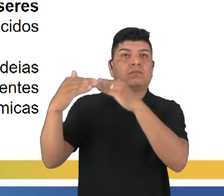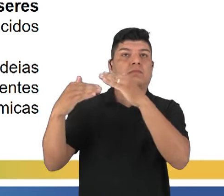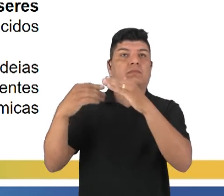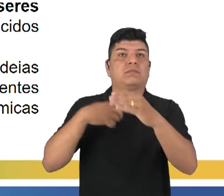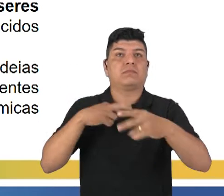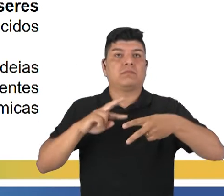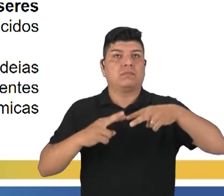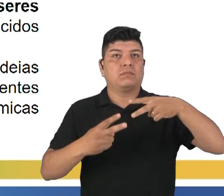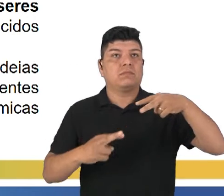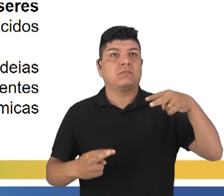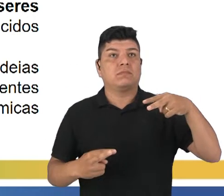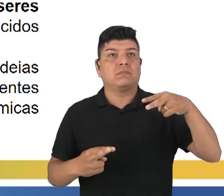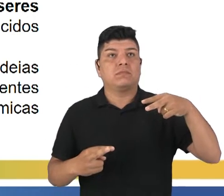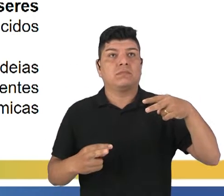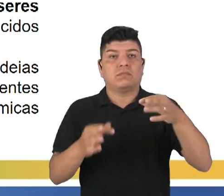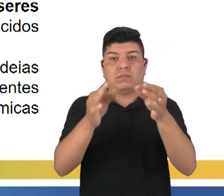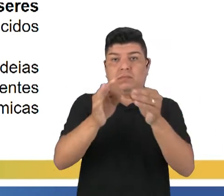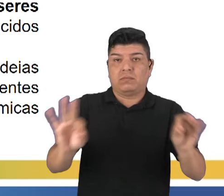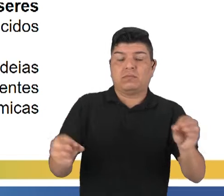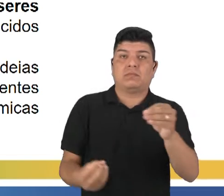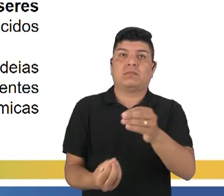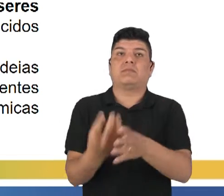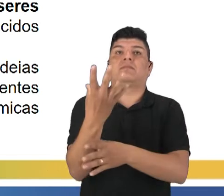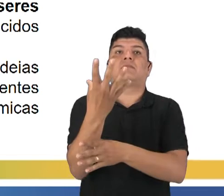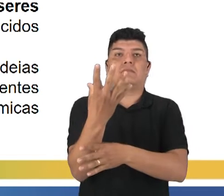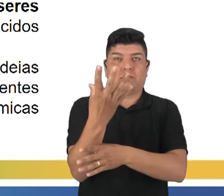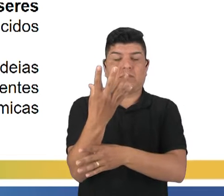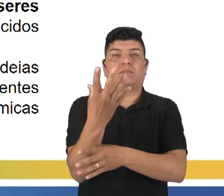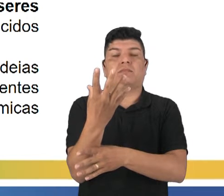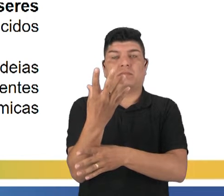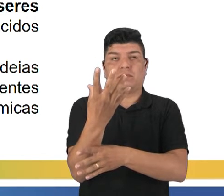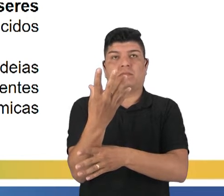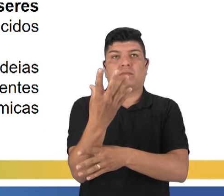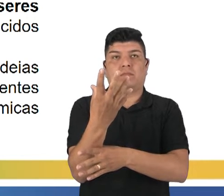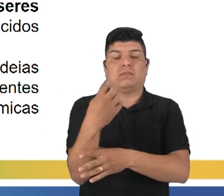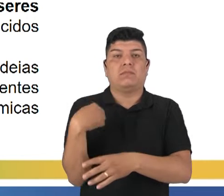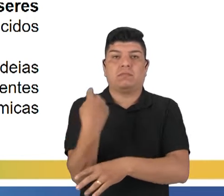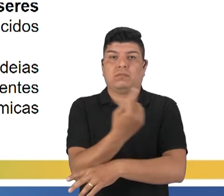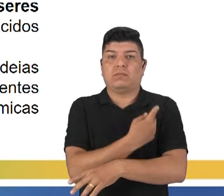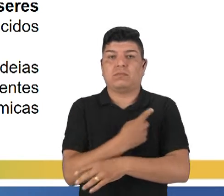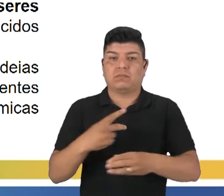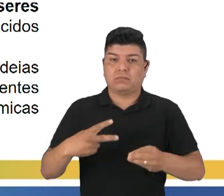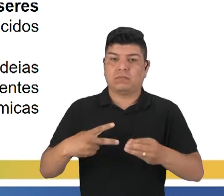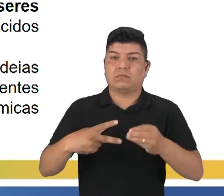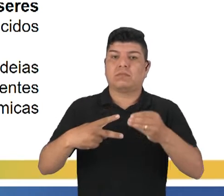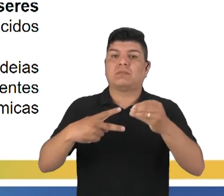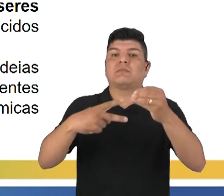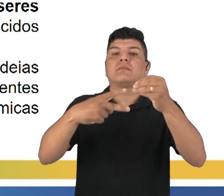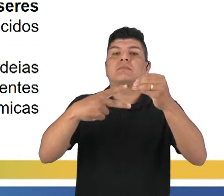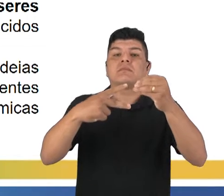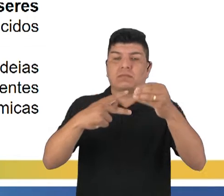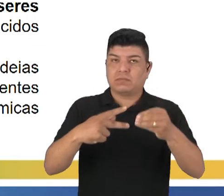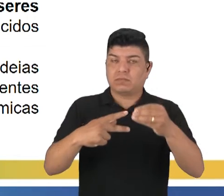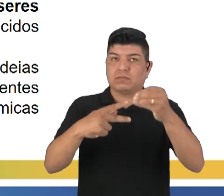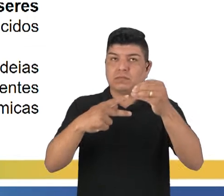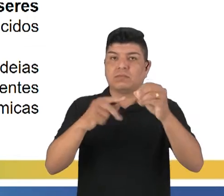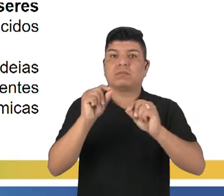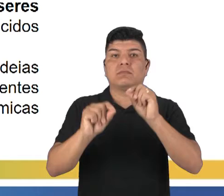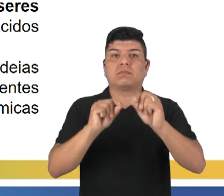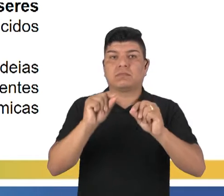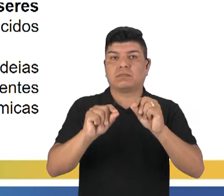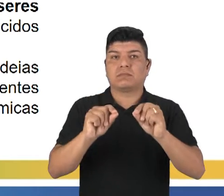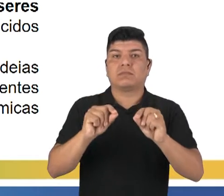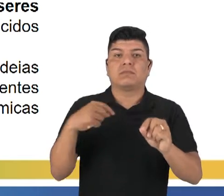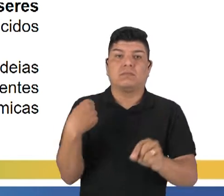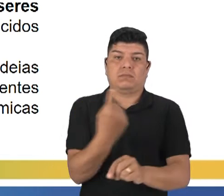síntese é que vai ser construída ou constituída as nossas proteínas. As proteínas, elas são